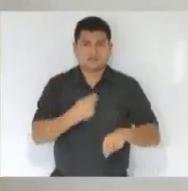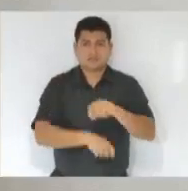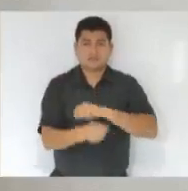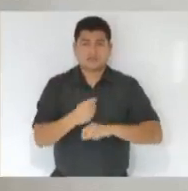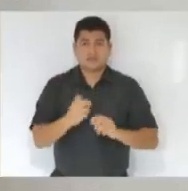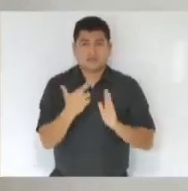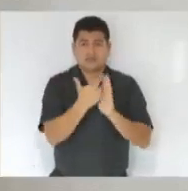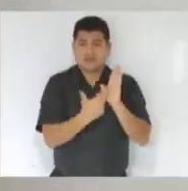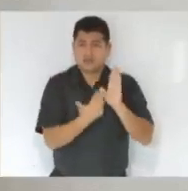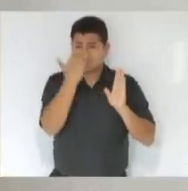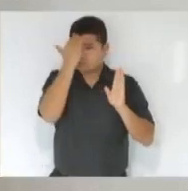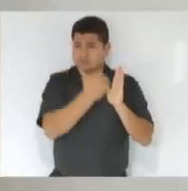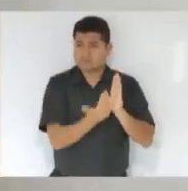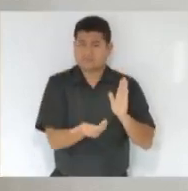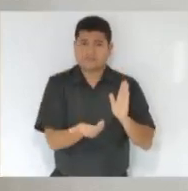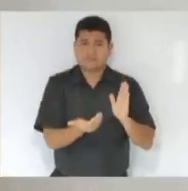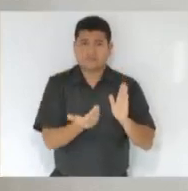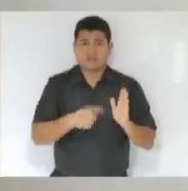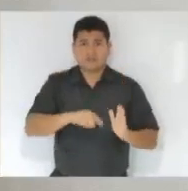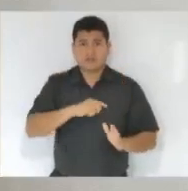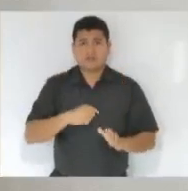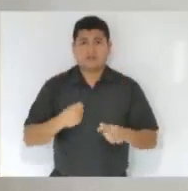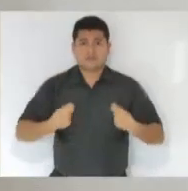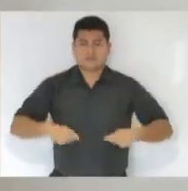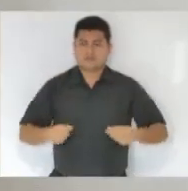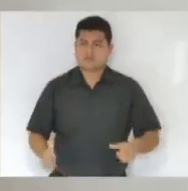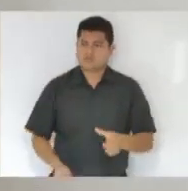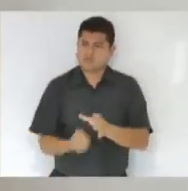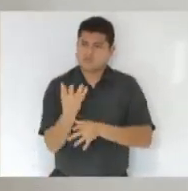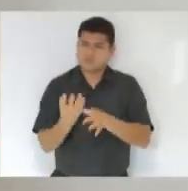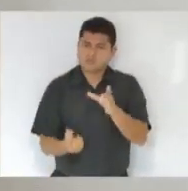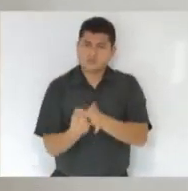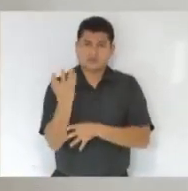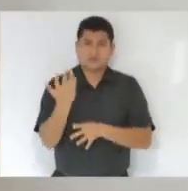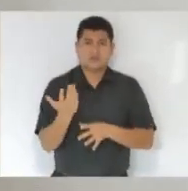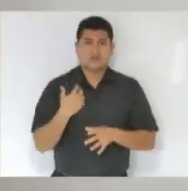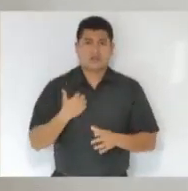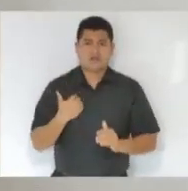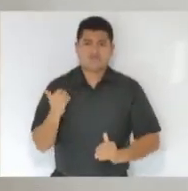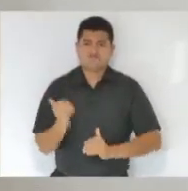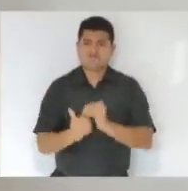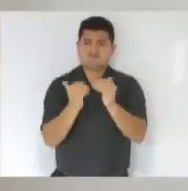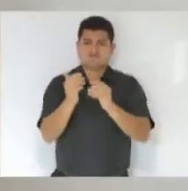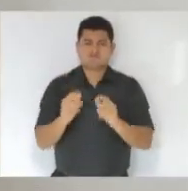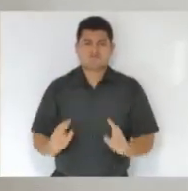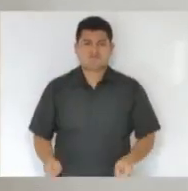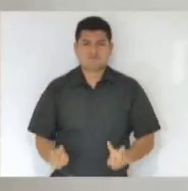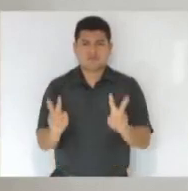Que, afinal, é aquilo que nos torna mais produtivo e aquilo que pode dar mais prosperidade para o nosso povo.